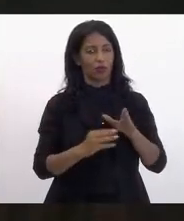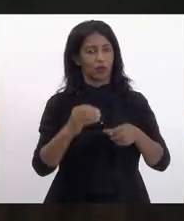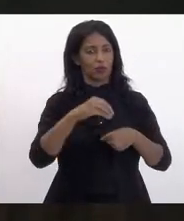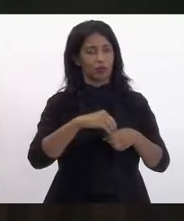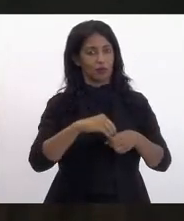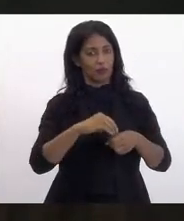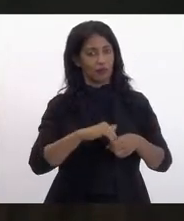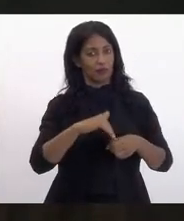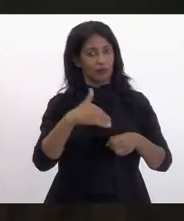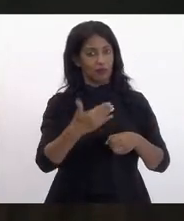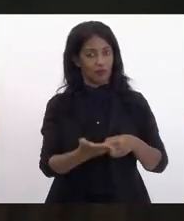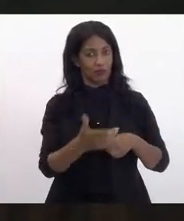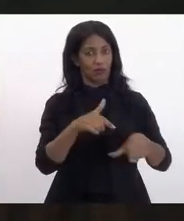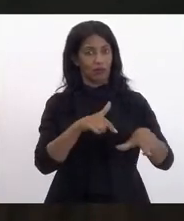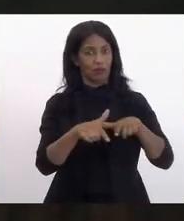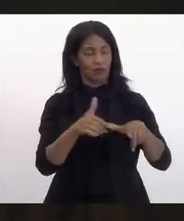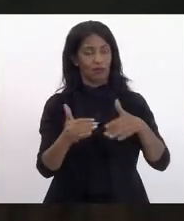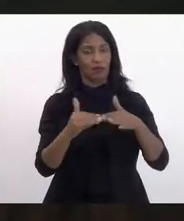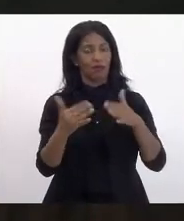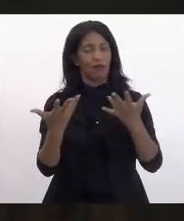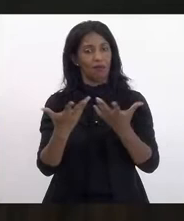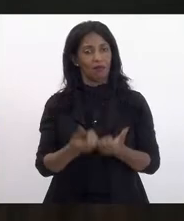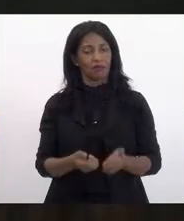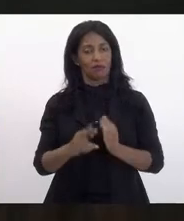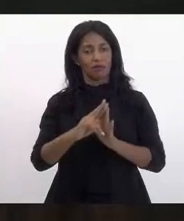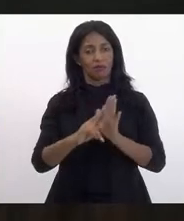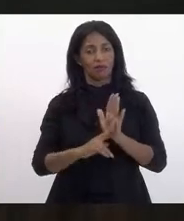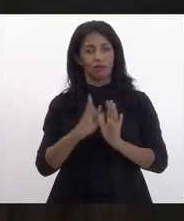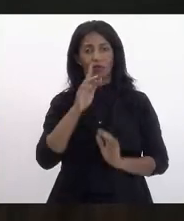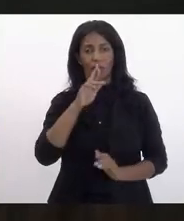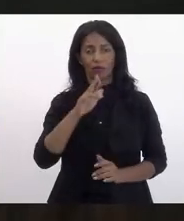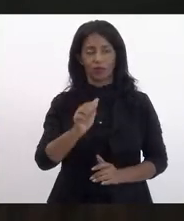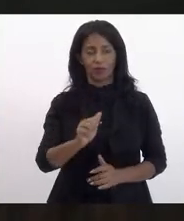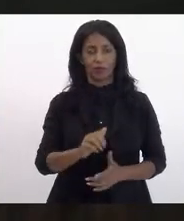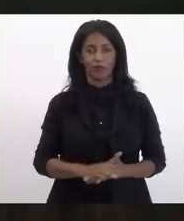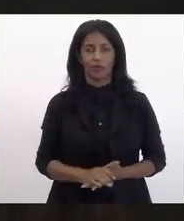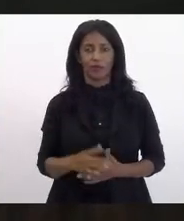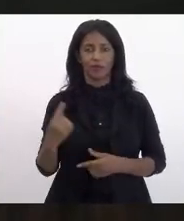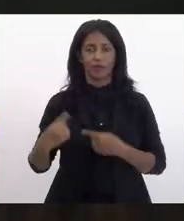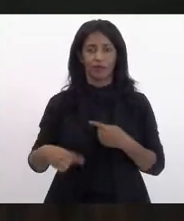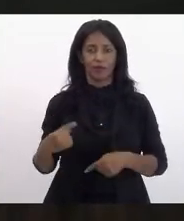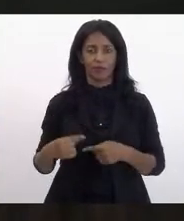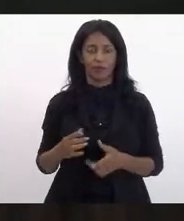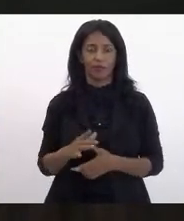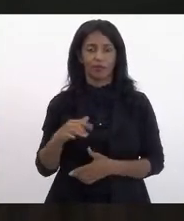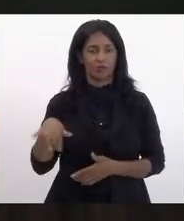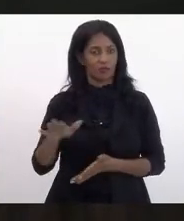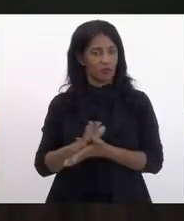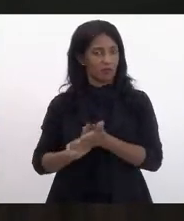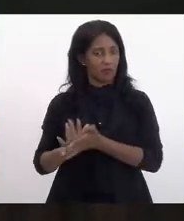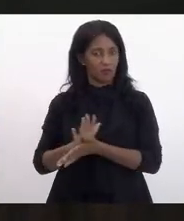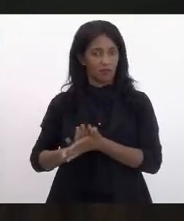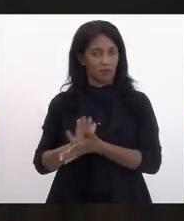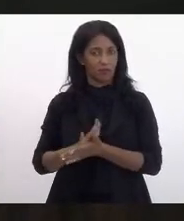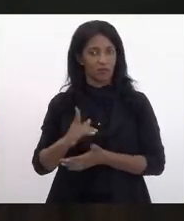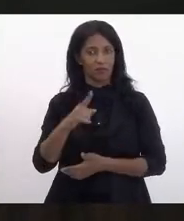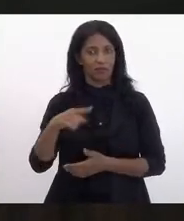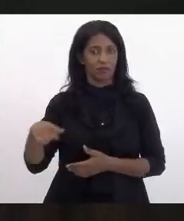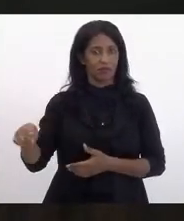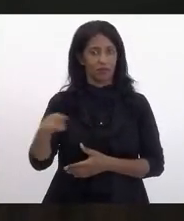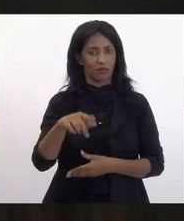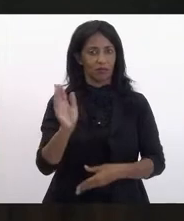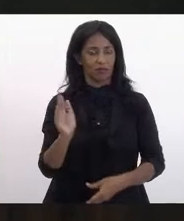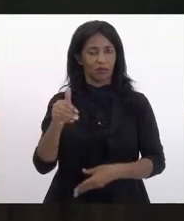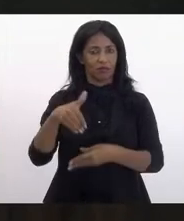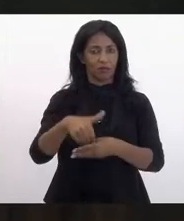Proposições Externas favorável. Relator, deputado Rodrigo Amorim. Em discussão. Não havendo o que queira discutir, encerrada a